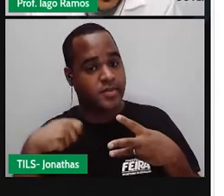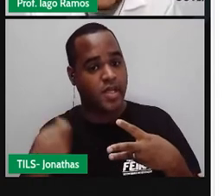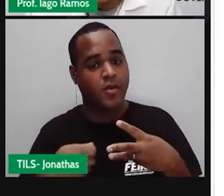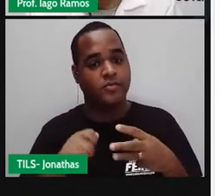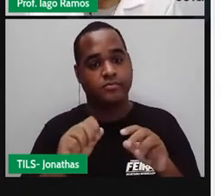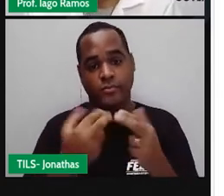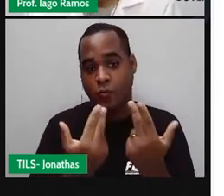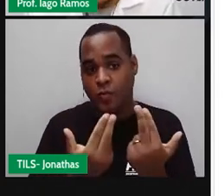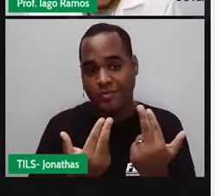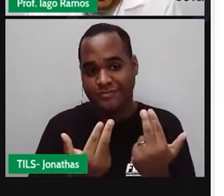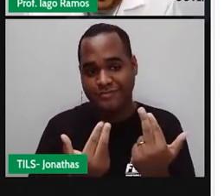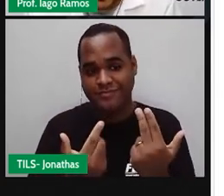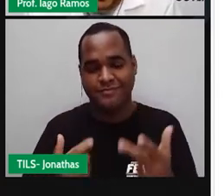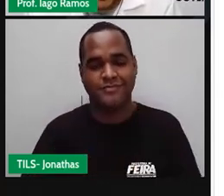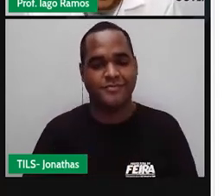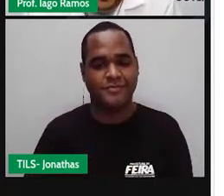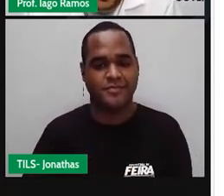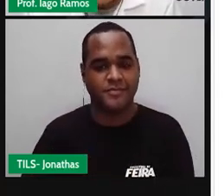equivalentes